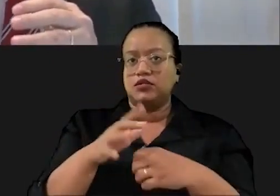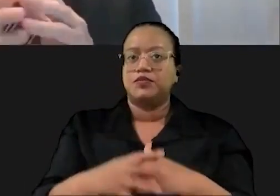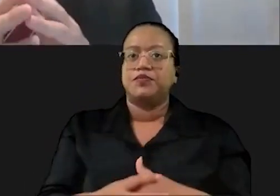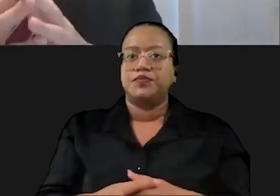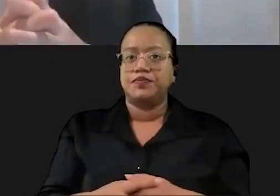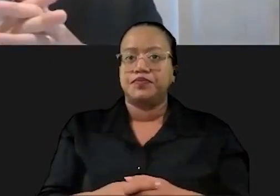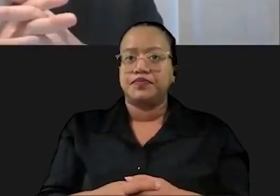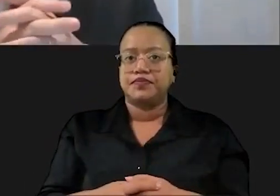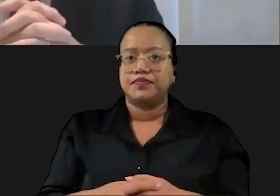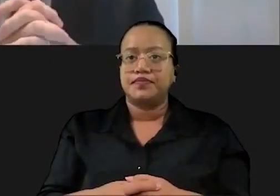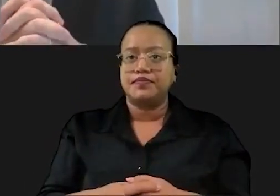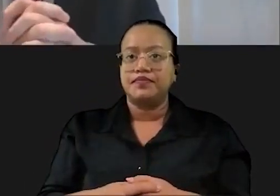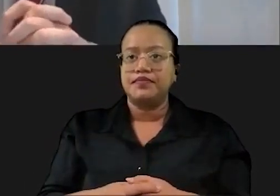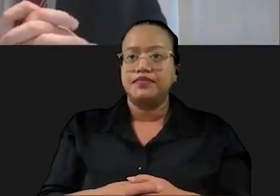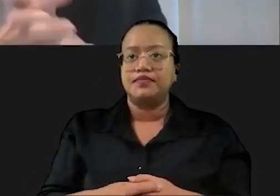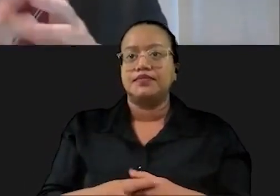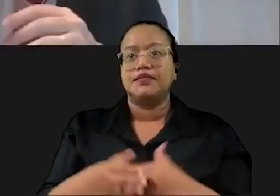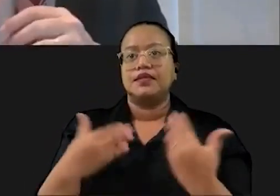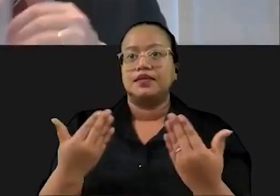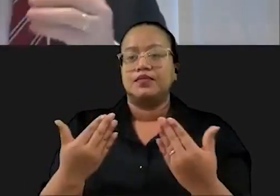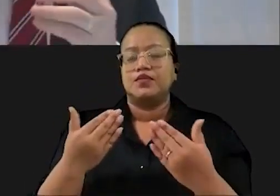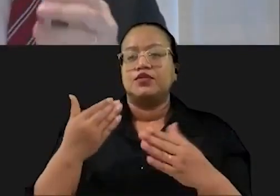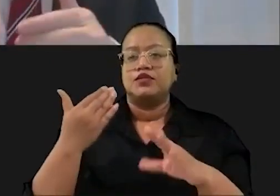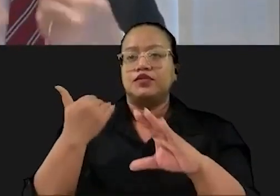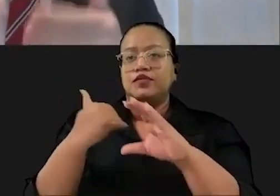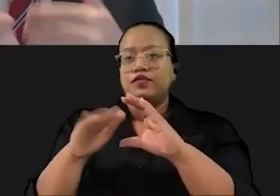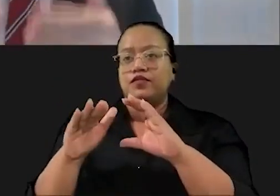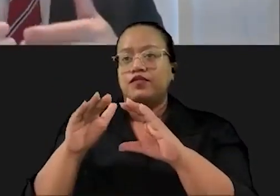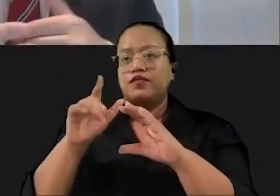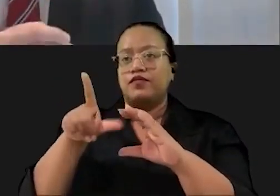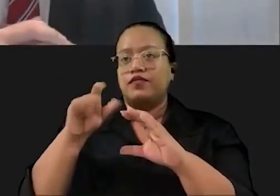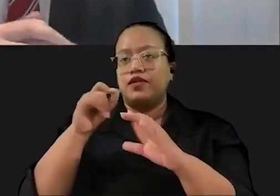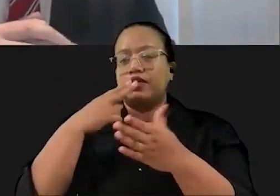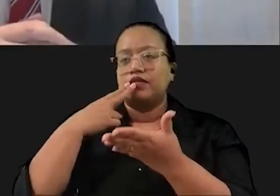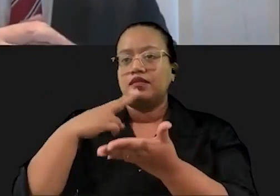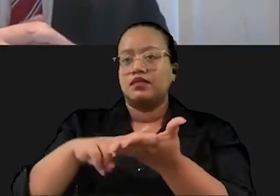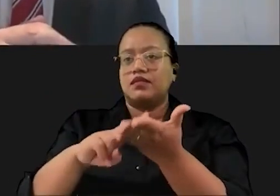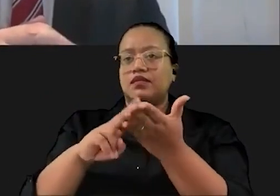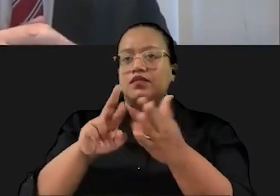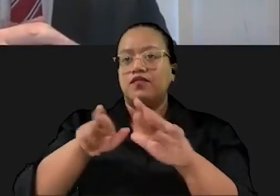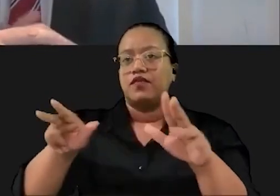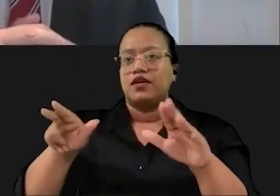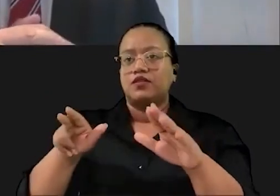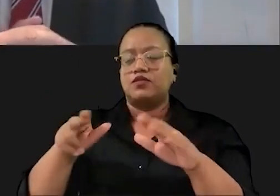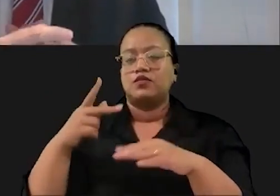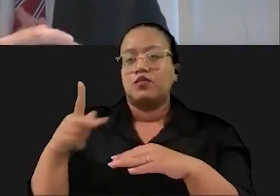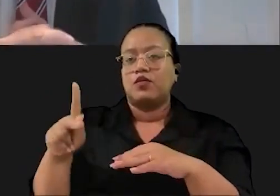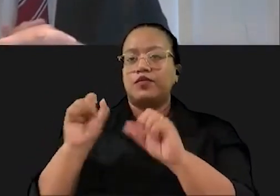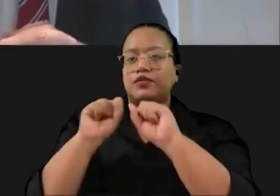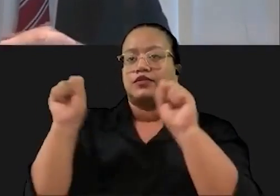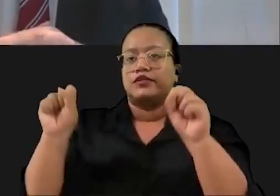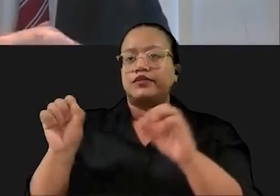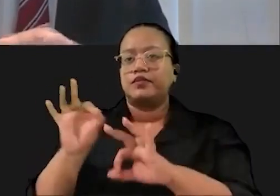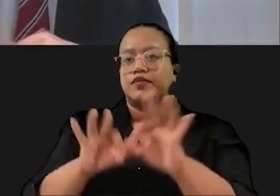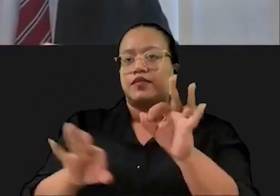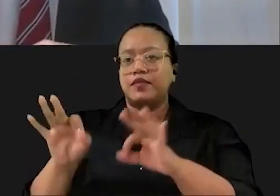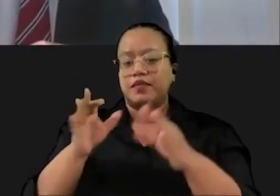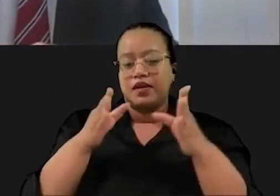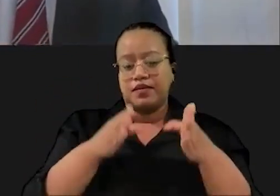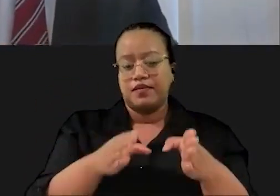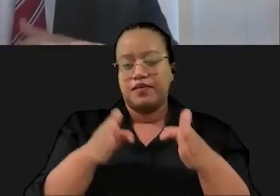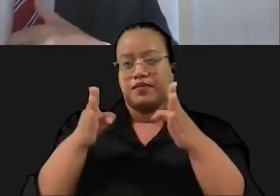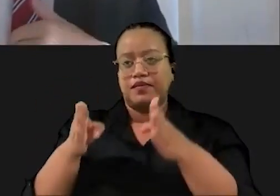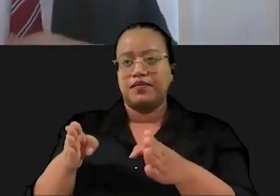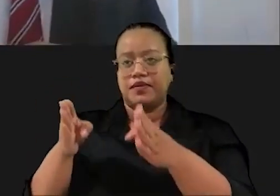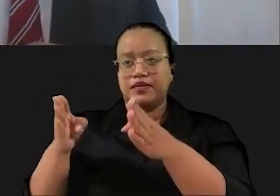ordinatório de intimação, enfim, vai fazer essas fases, né, essas tarefas repetitivas serem